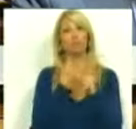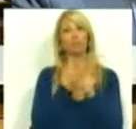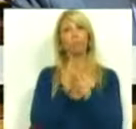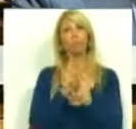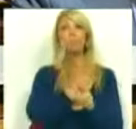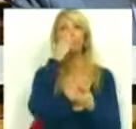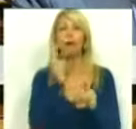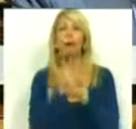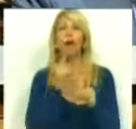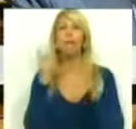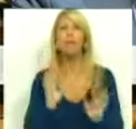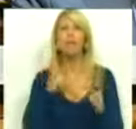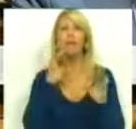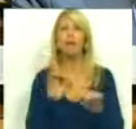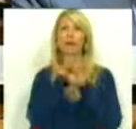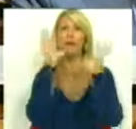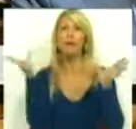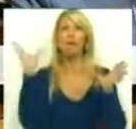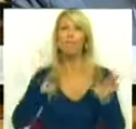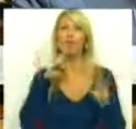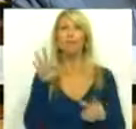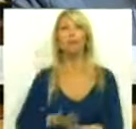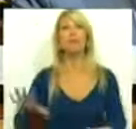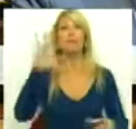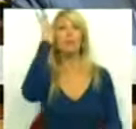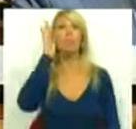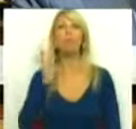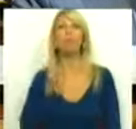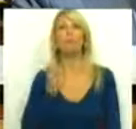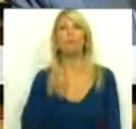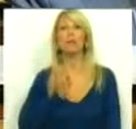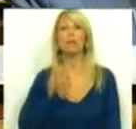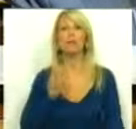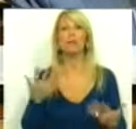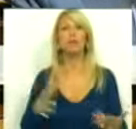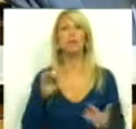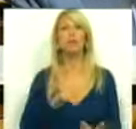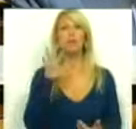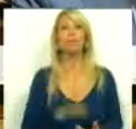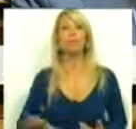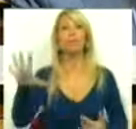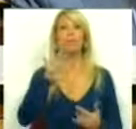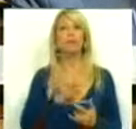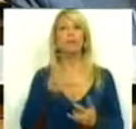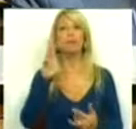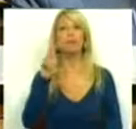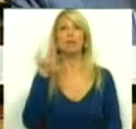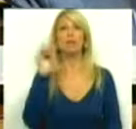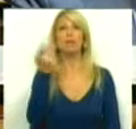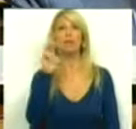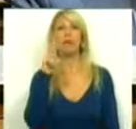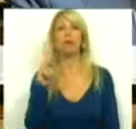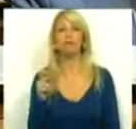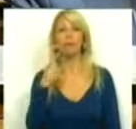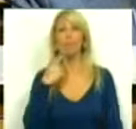mesma carece de uma pequena aclaração nos casos dos militares que estão atualmente na situação de reserva, para que não